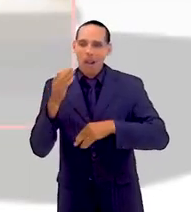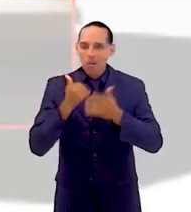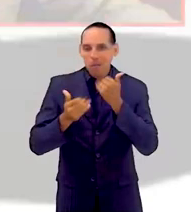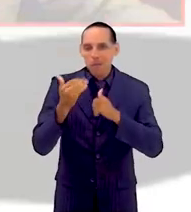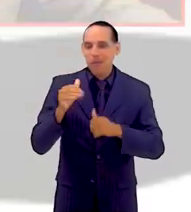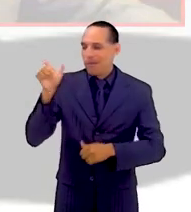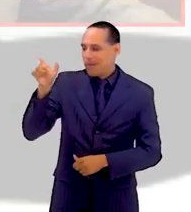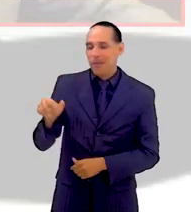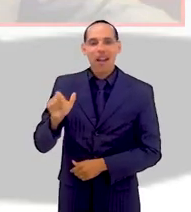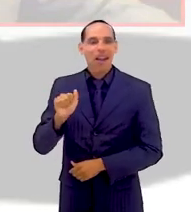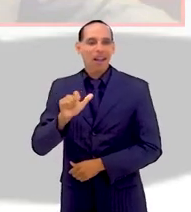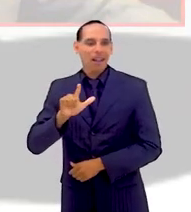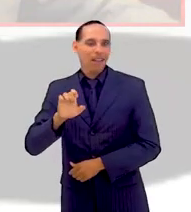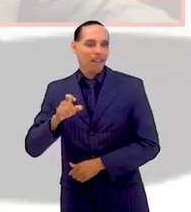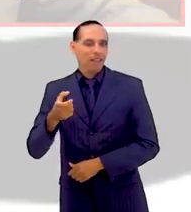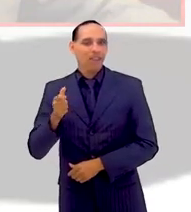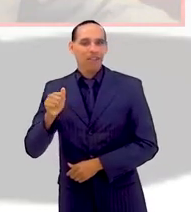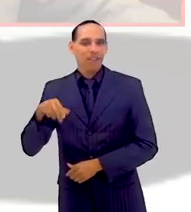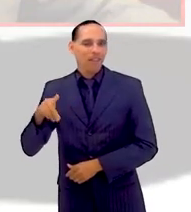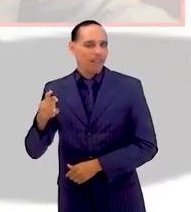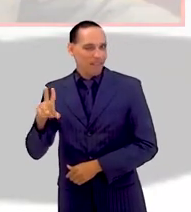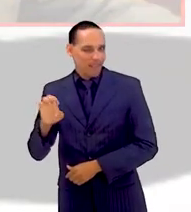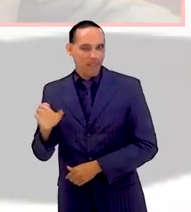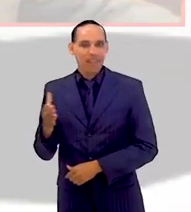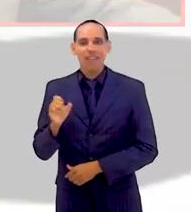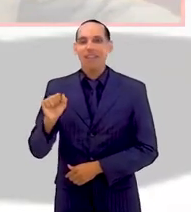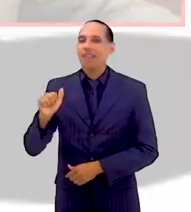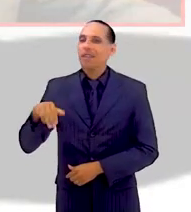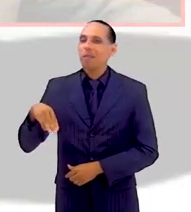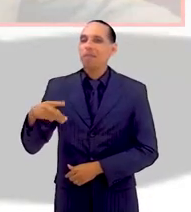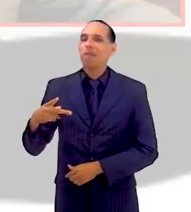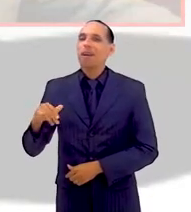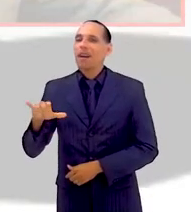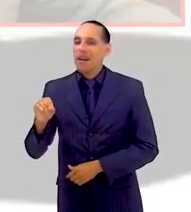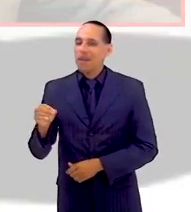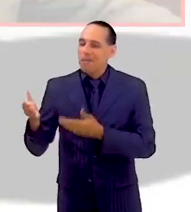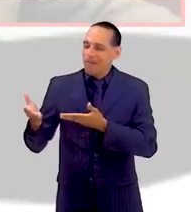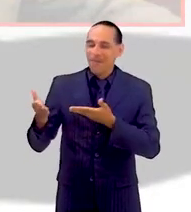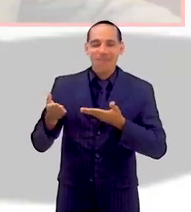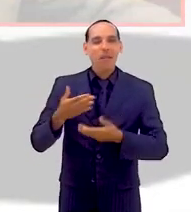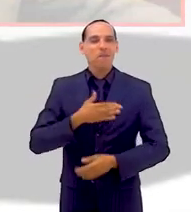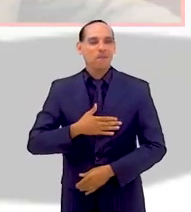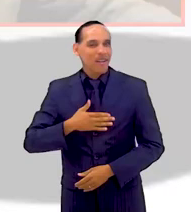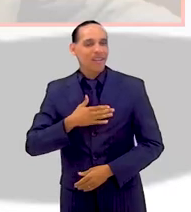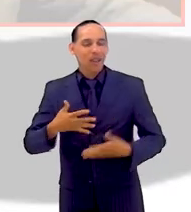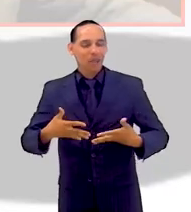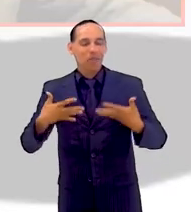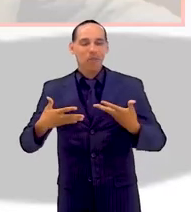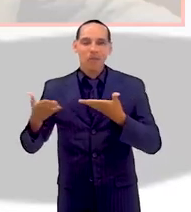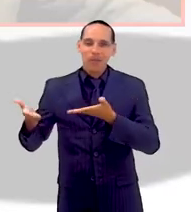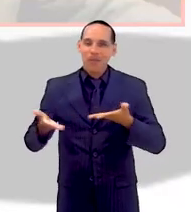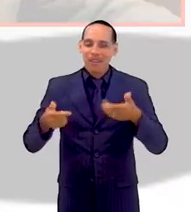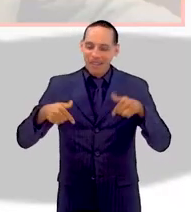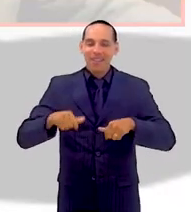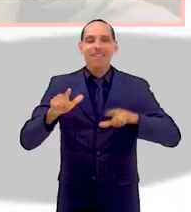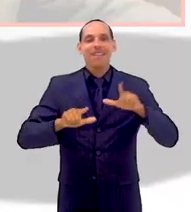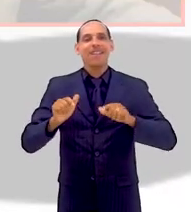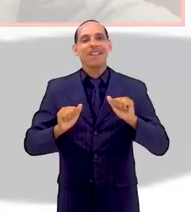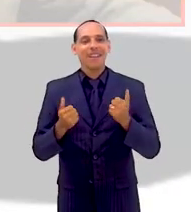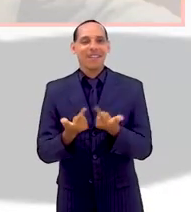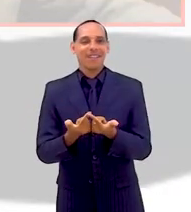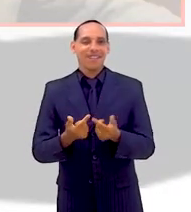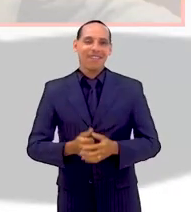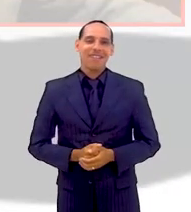senhor Alexandre Sampaio. Bem-vindo, Alexandre. Uma alegria, um prazer, uma honra te receber virtualmente aqui nos estúdios da TV